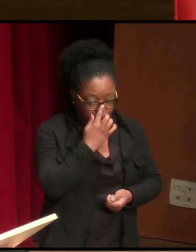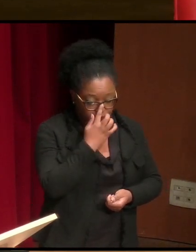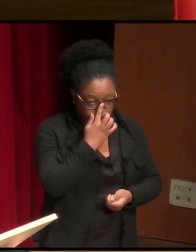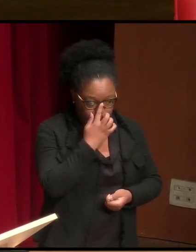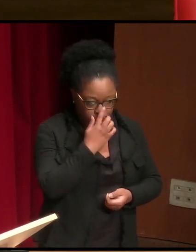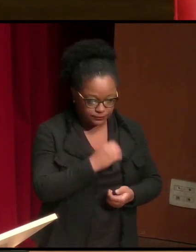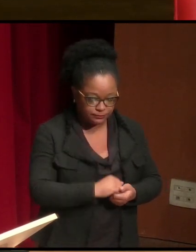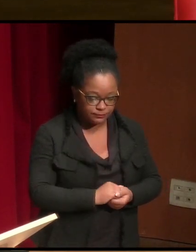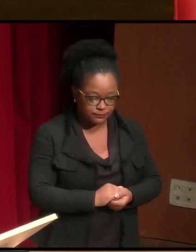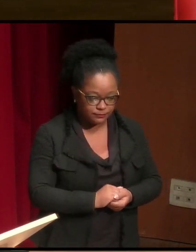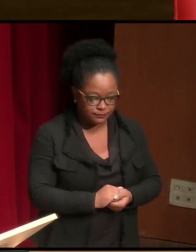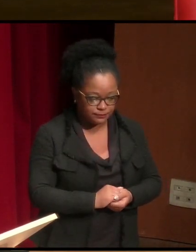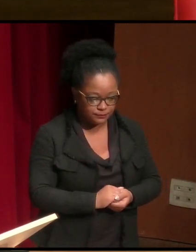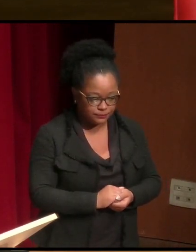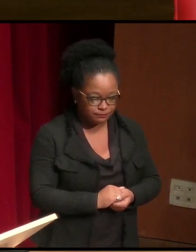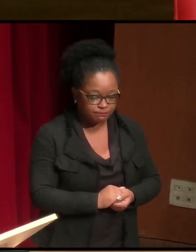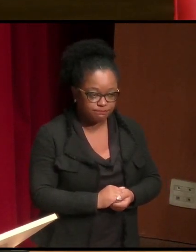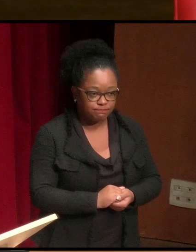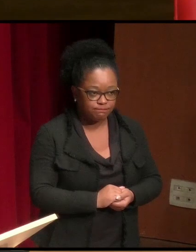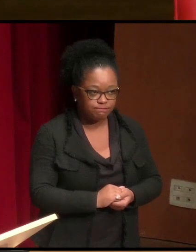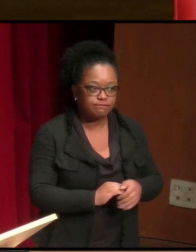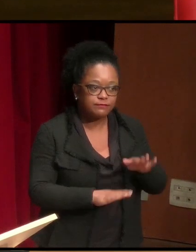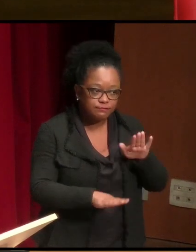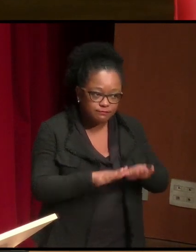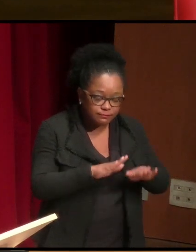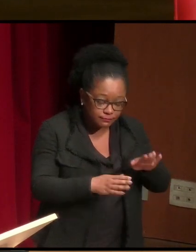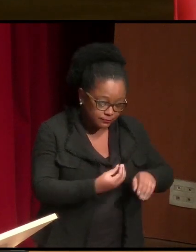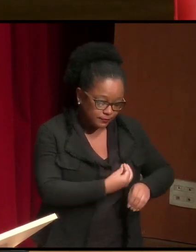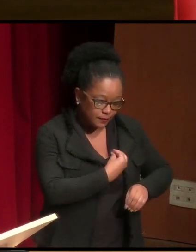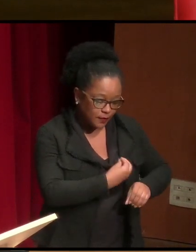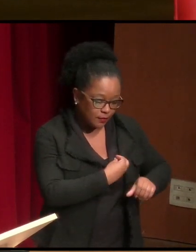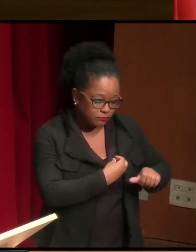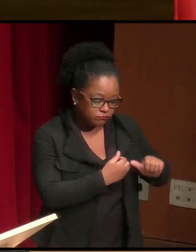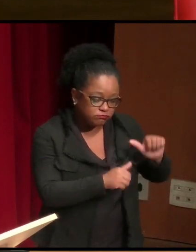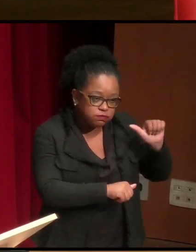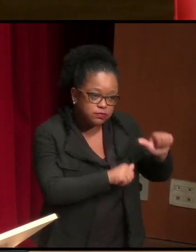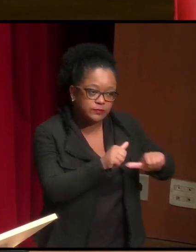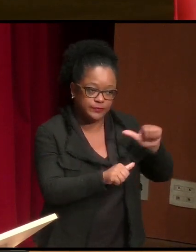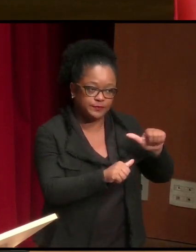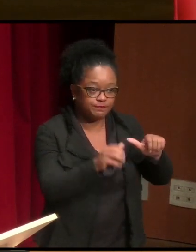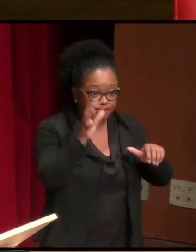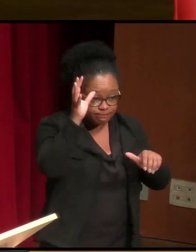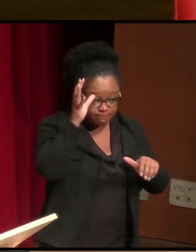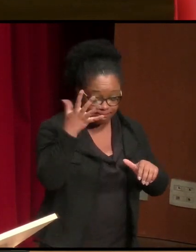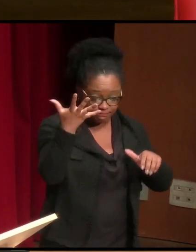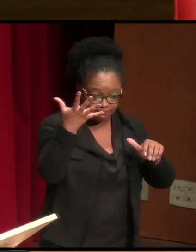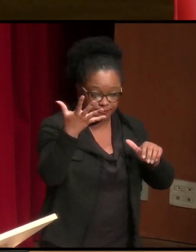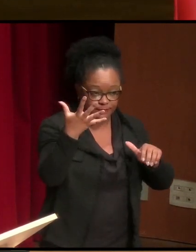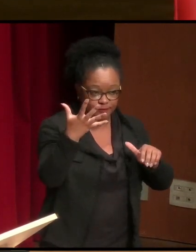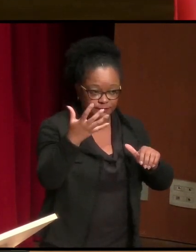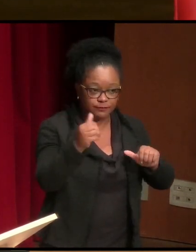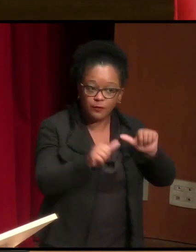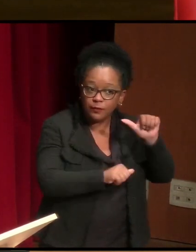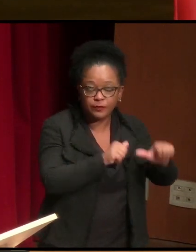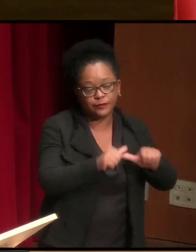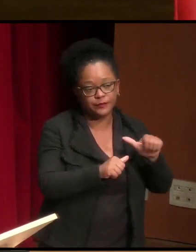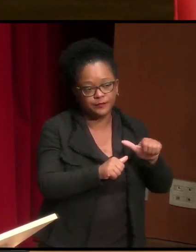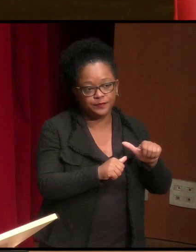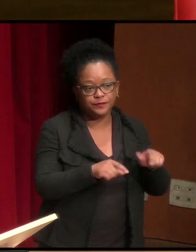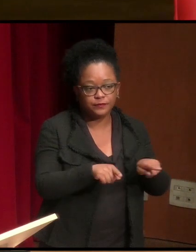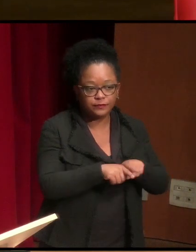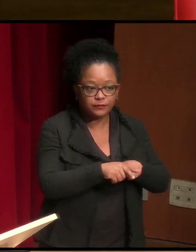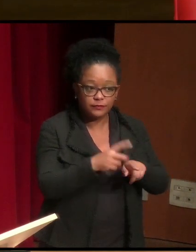a gente tem uma virada de chave, que é a grande bênção, a grande iluminação de perceber que a